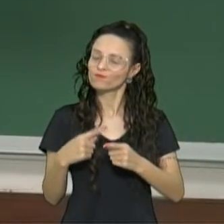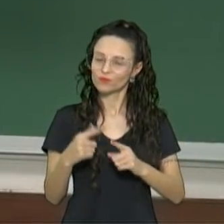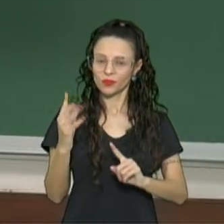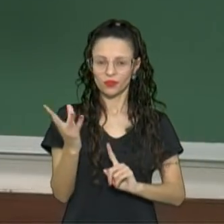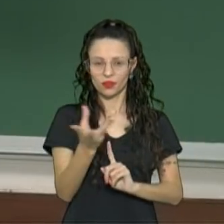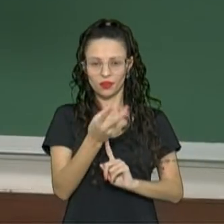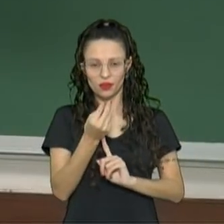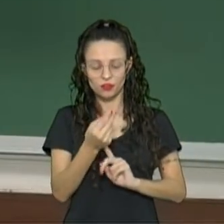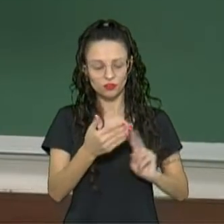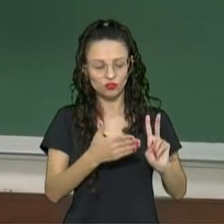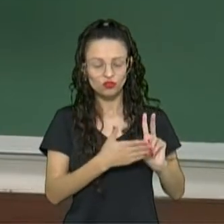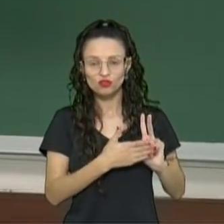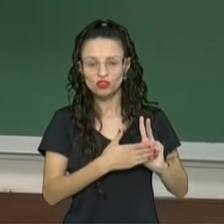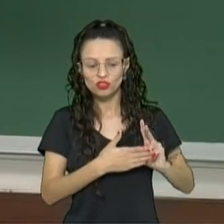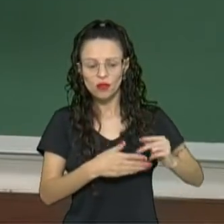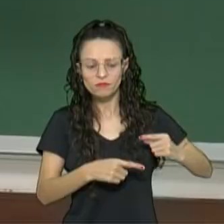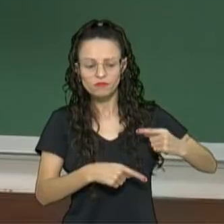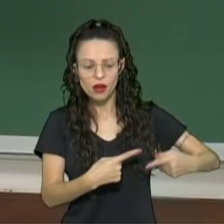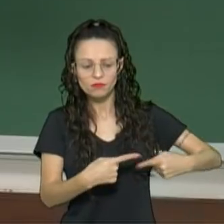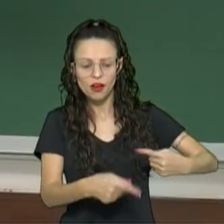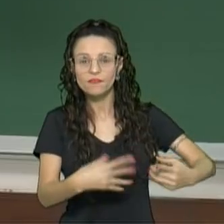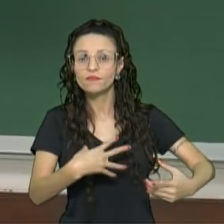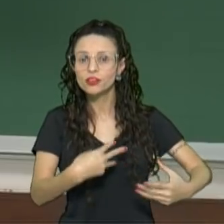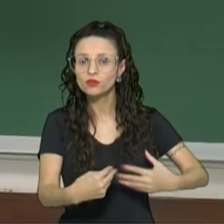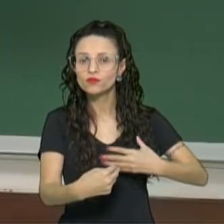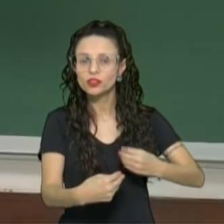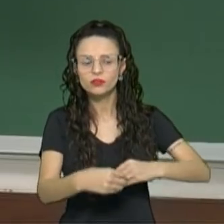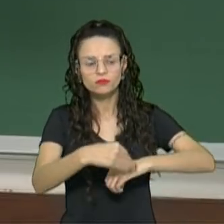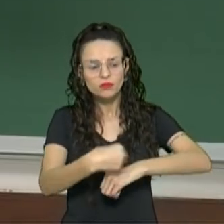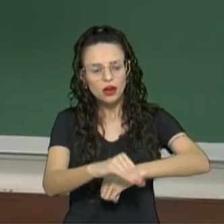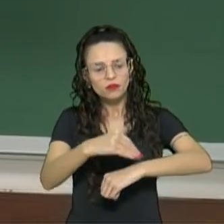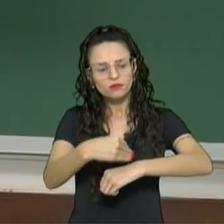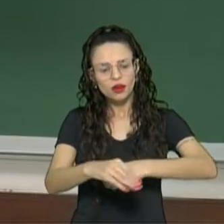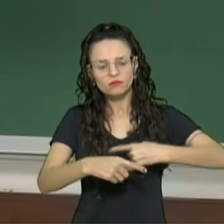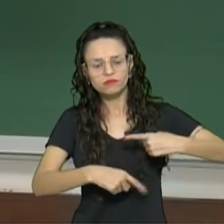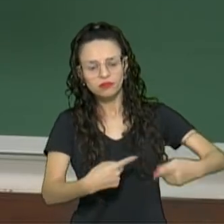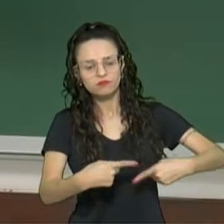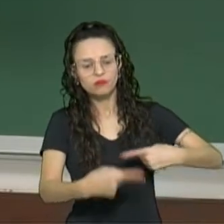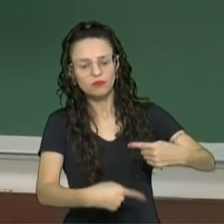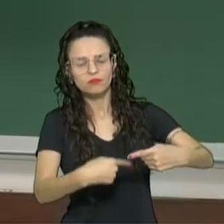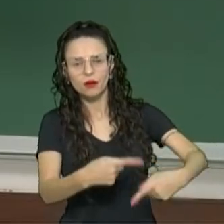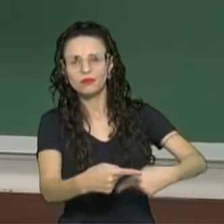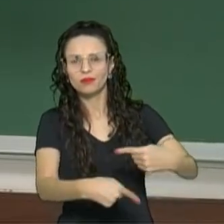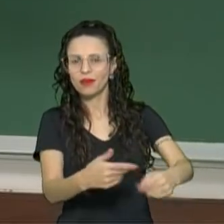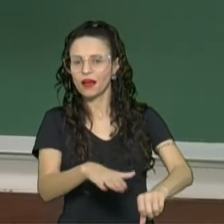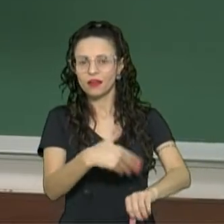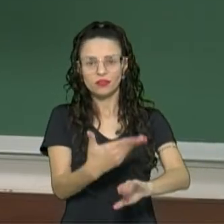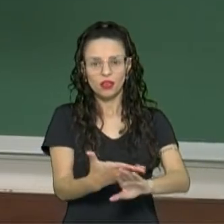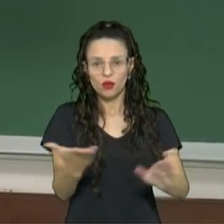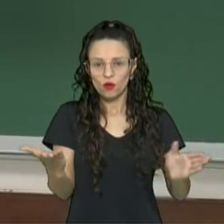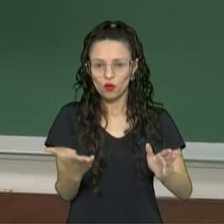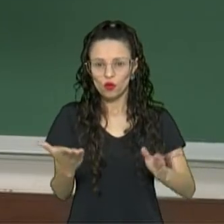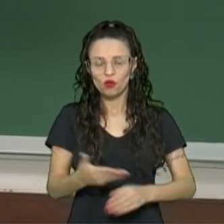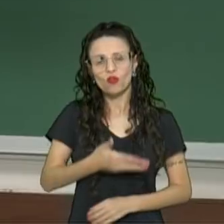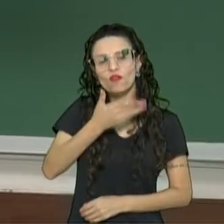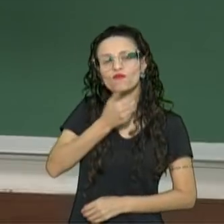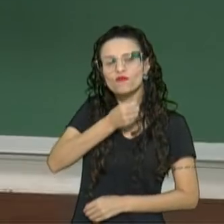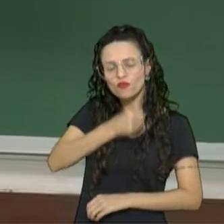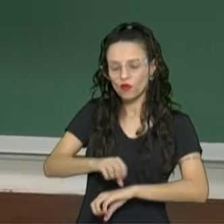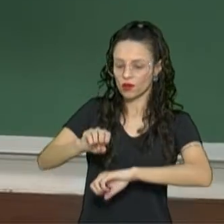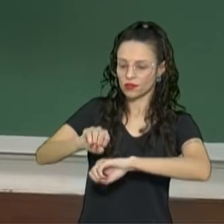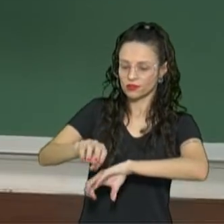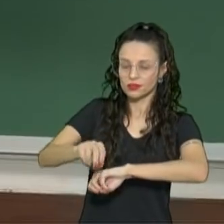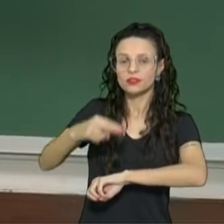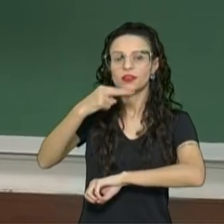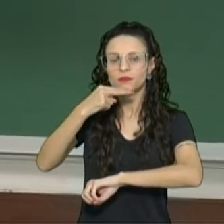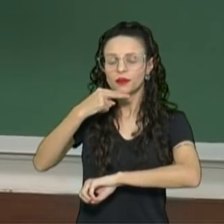o conhecimento de geração em geração, né? E continua se existindo, né? Então, vai passando, o vô passa para o